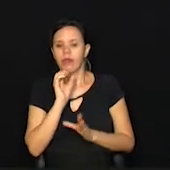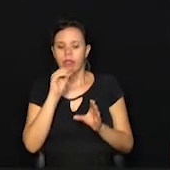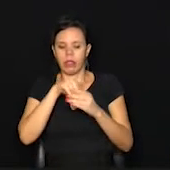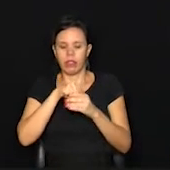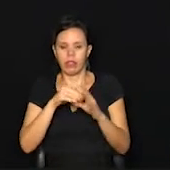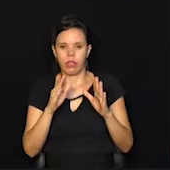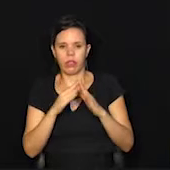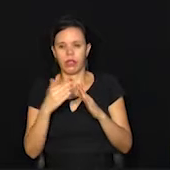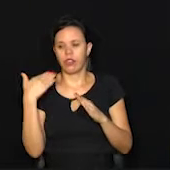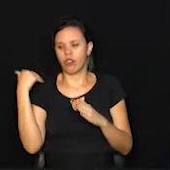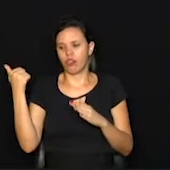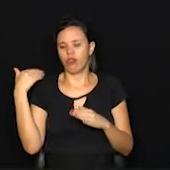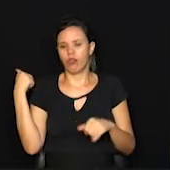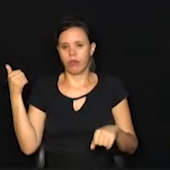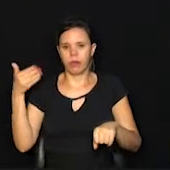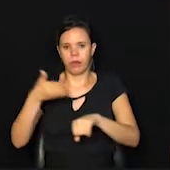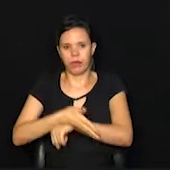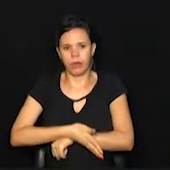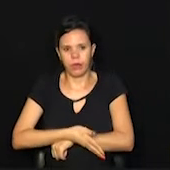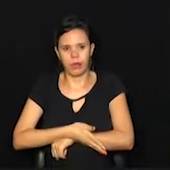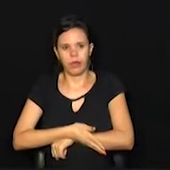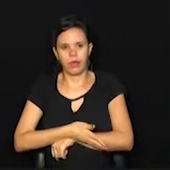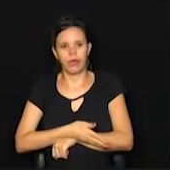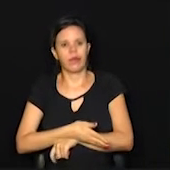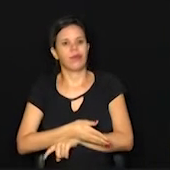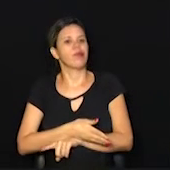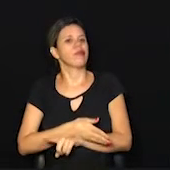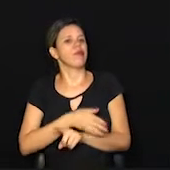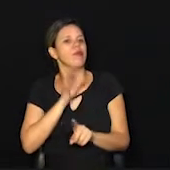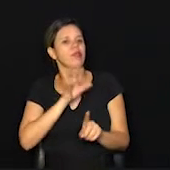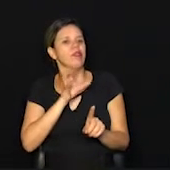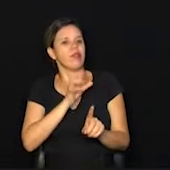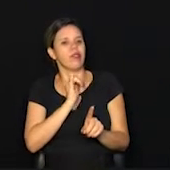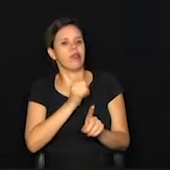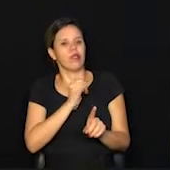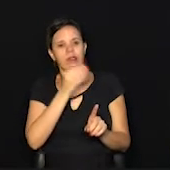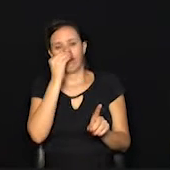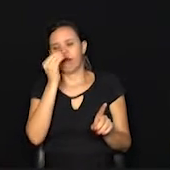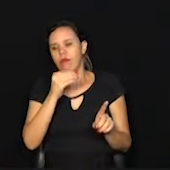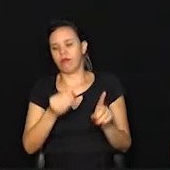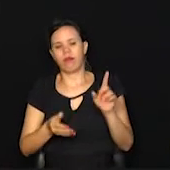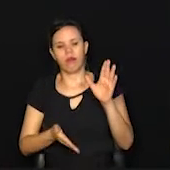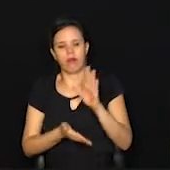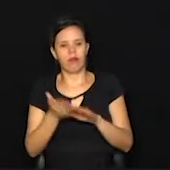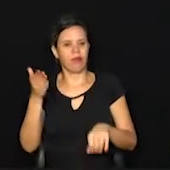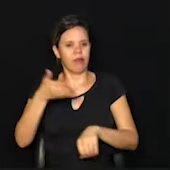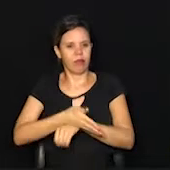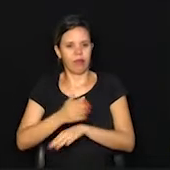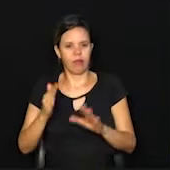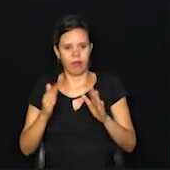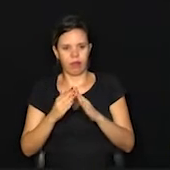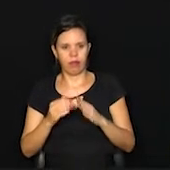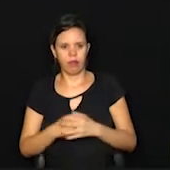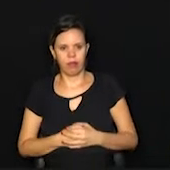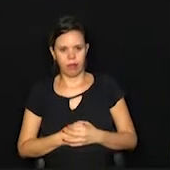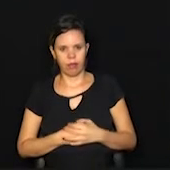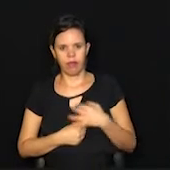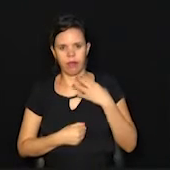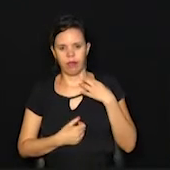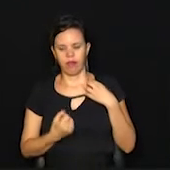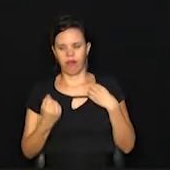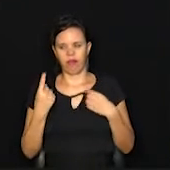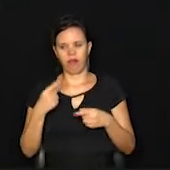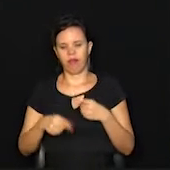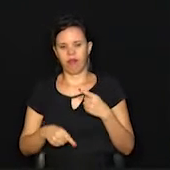ficar dentro de casa me chamando para entrar porque queria me dar uma bronca eu irei usado né tablet alguma